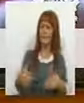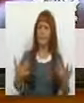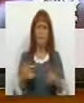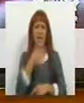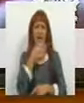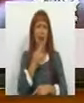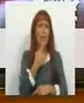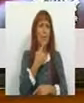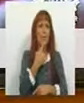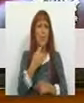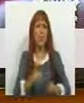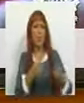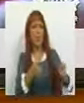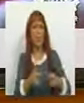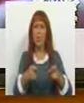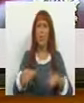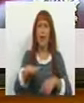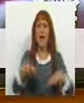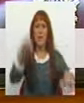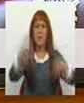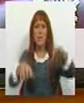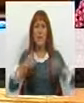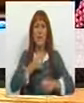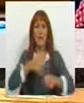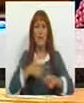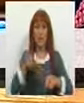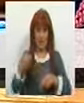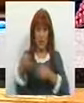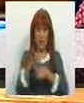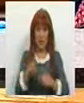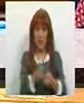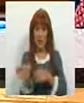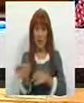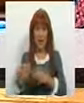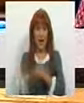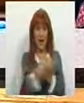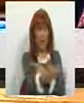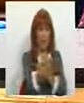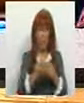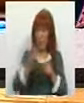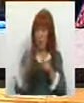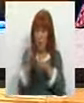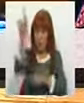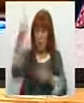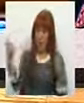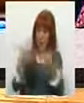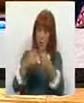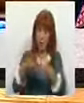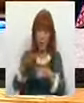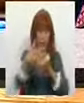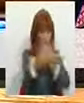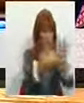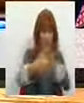que falem tanto do investimento e das áreas de localização empresarial e, no caso da variante, a Nacional 14, o troço a norte, que ligaria às